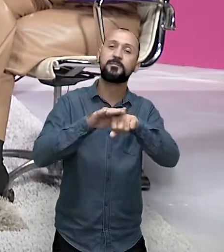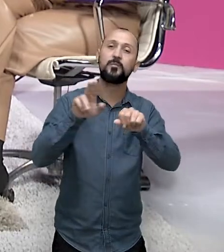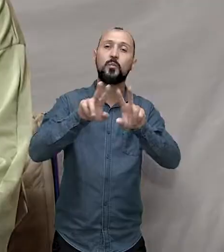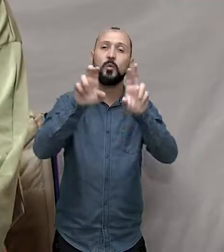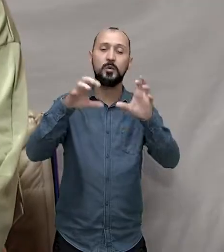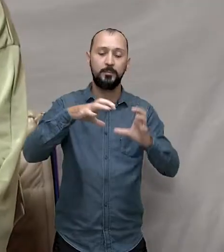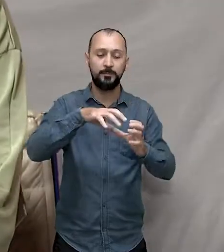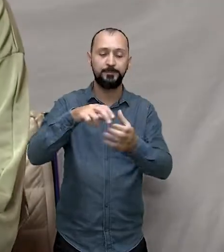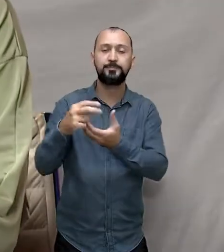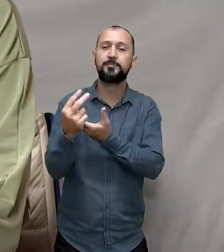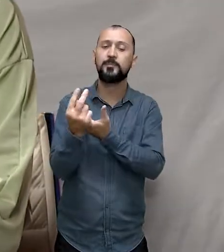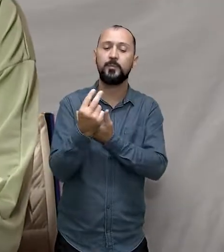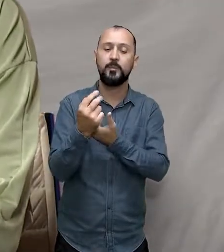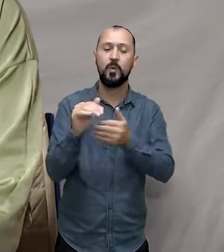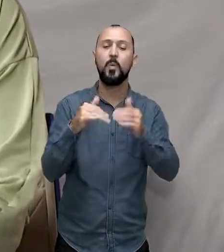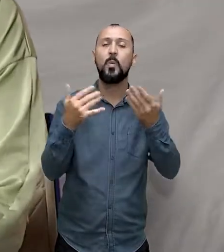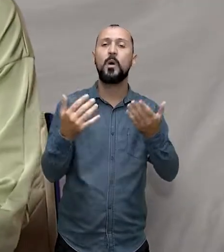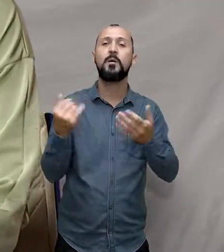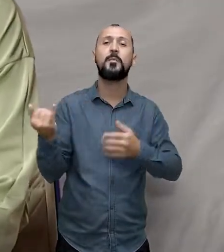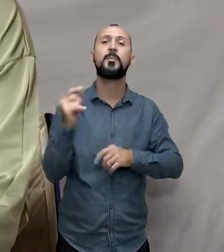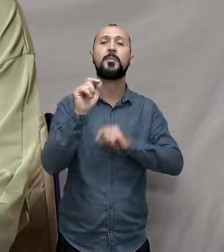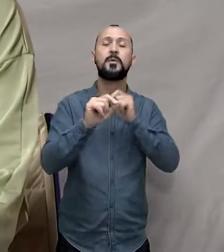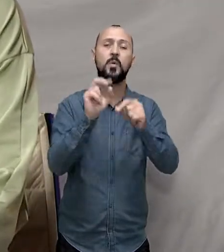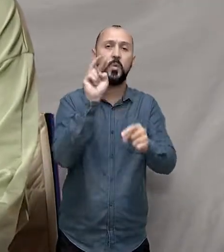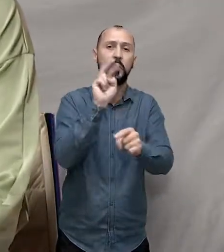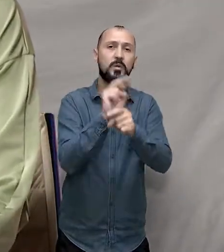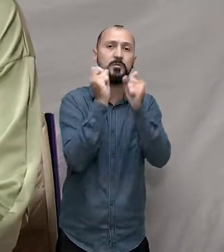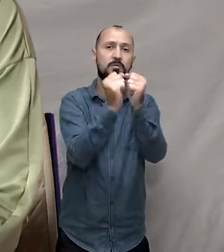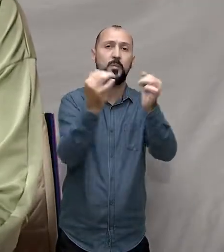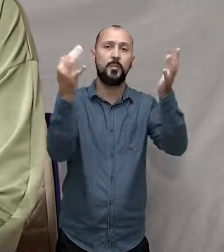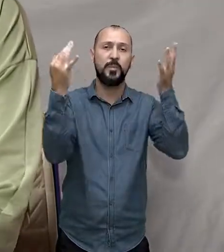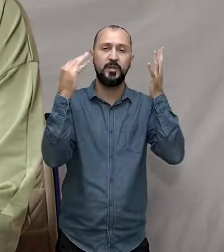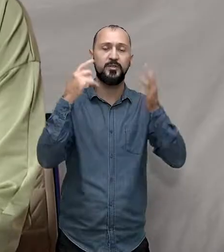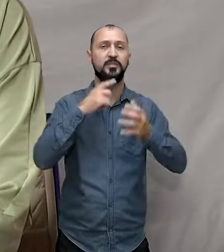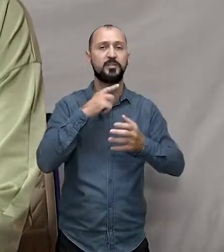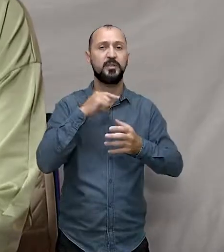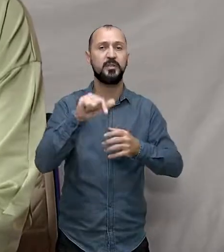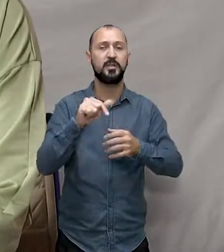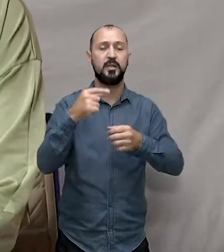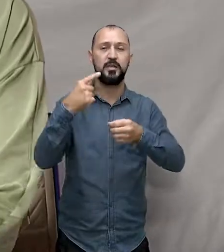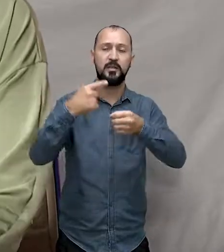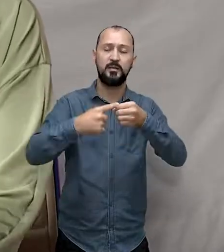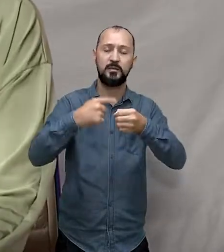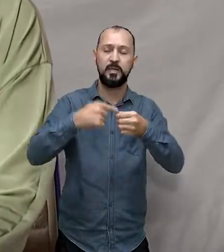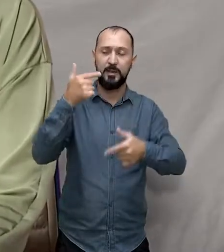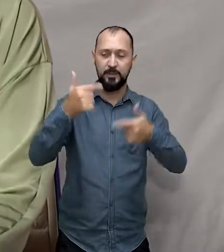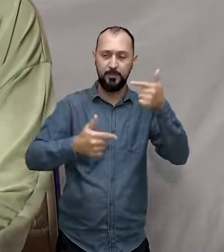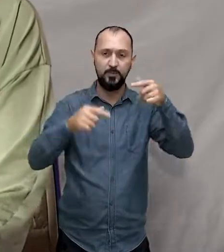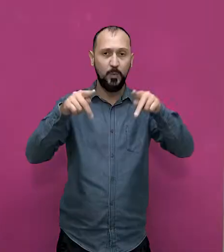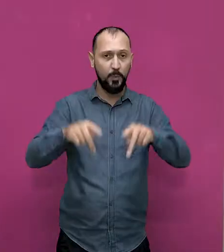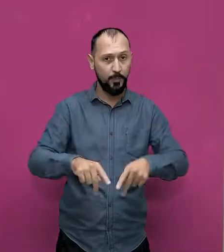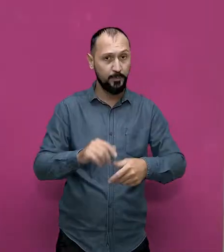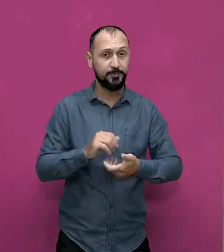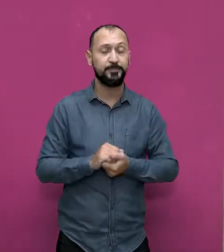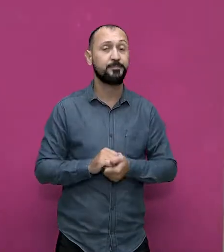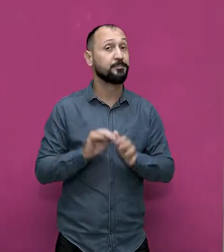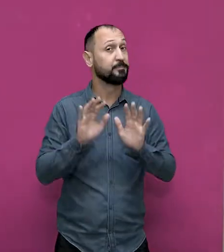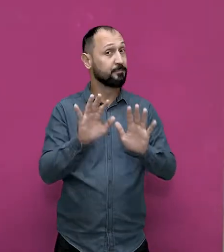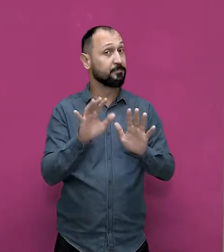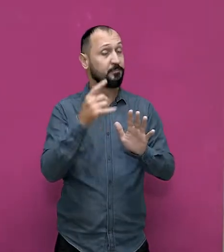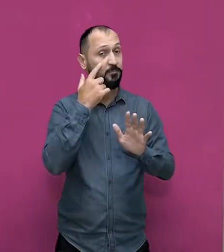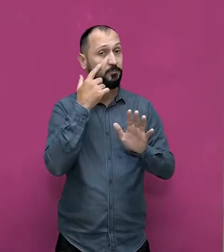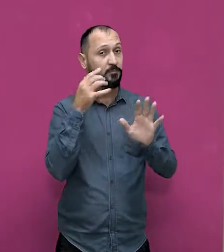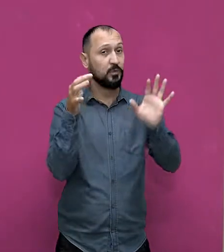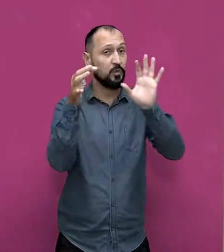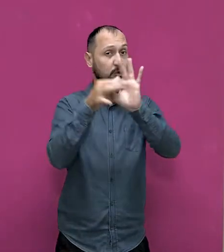Falando sobre sustentabilidade, qual o papel que a preservação ambiental exerce nas políticas públicas? Bom, se a